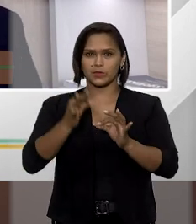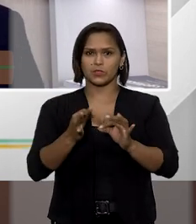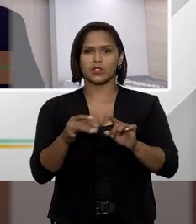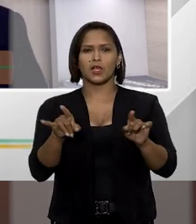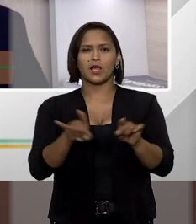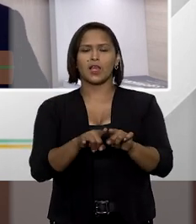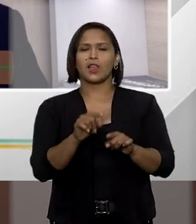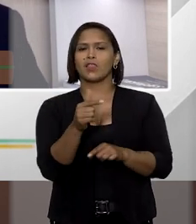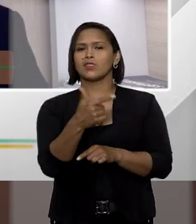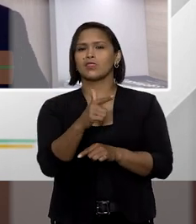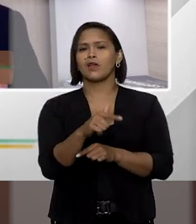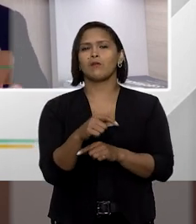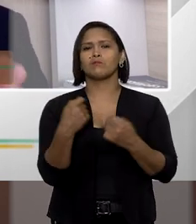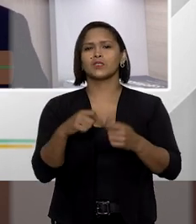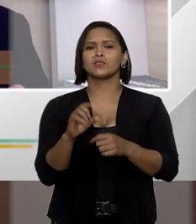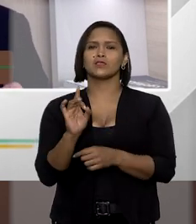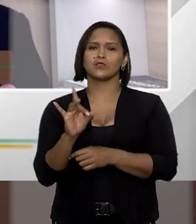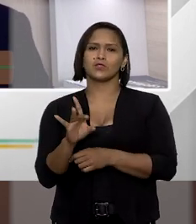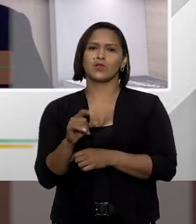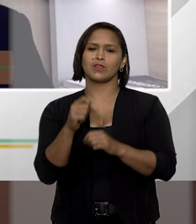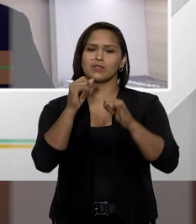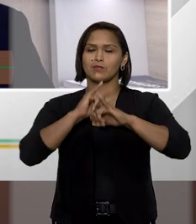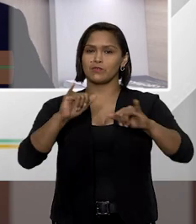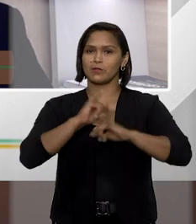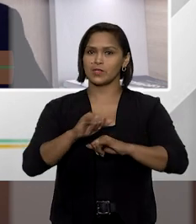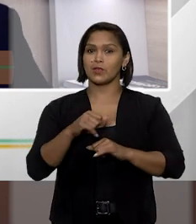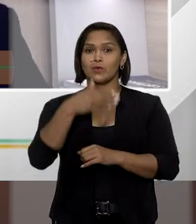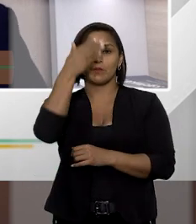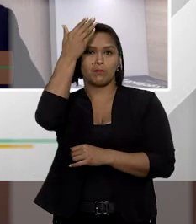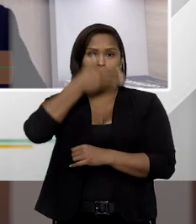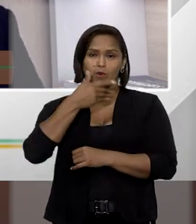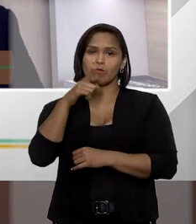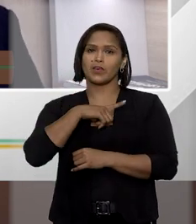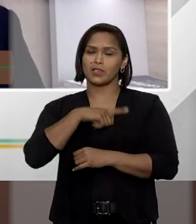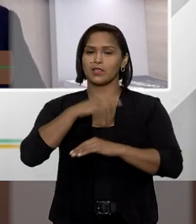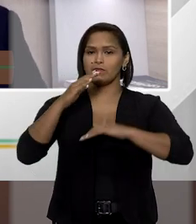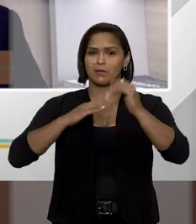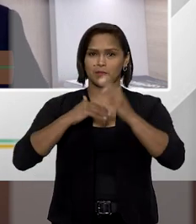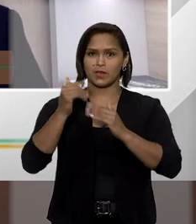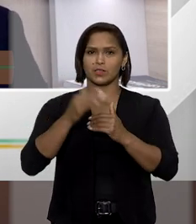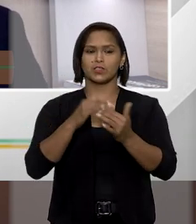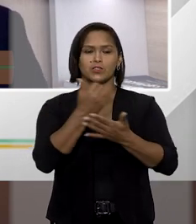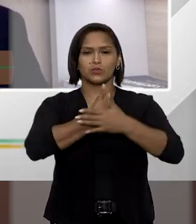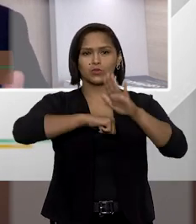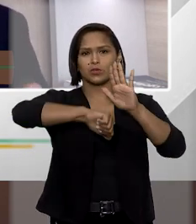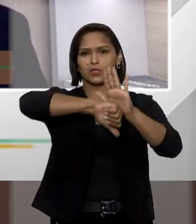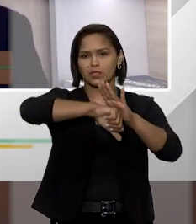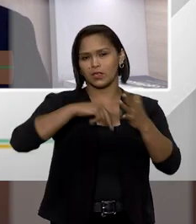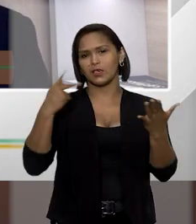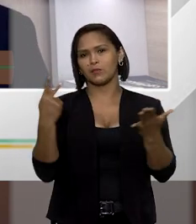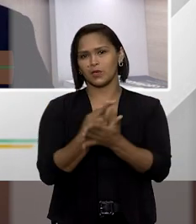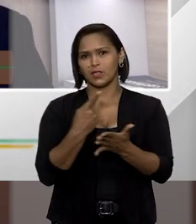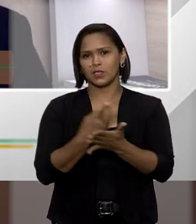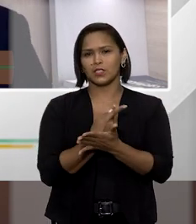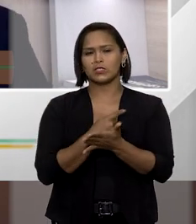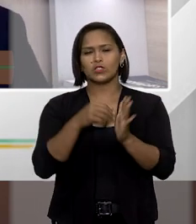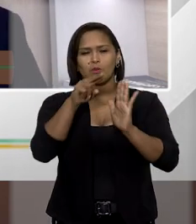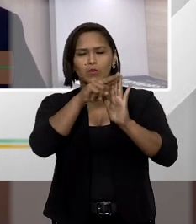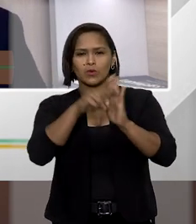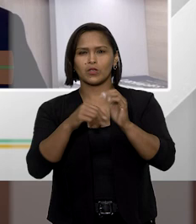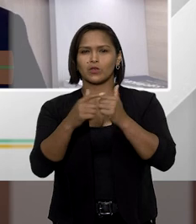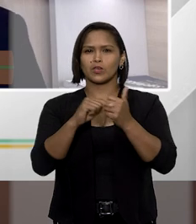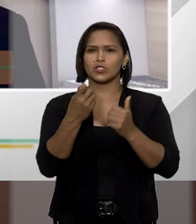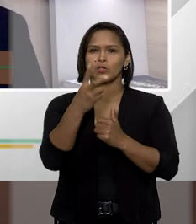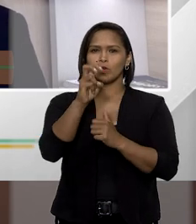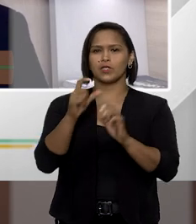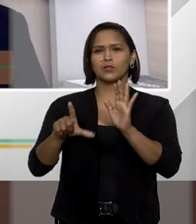jurídica, ela não depende disso. Se ficar comprovado que houve a prática dos atos ilícitos capitulados no